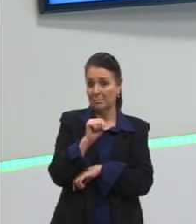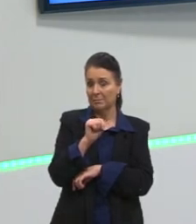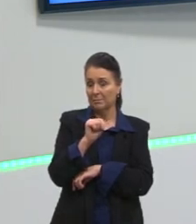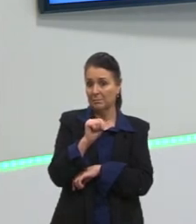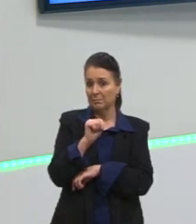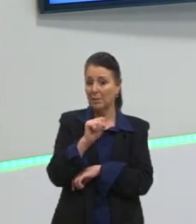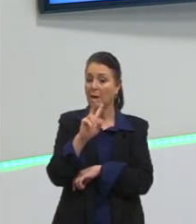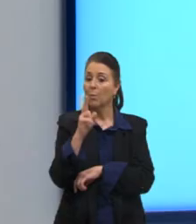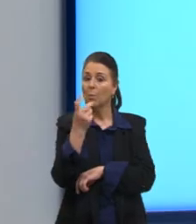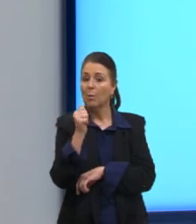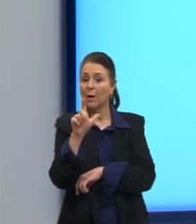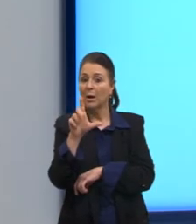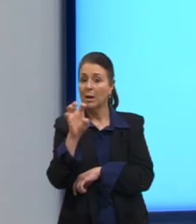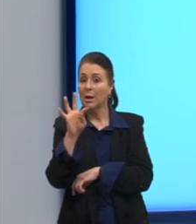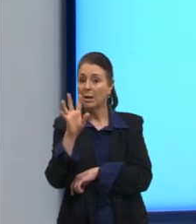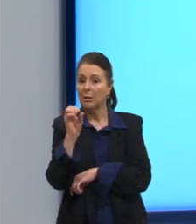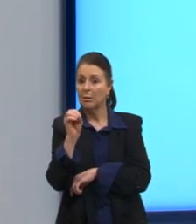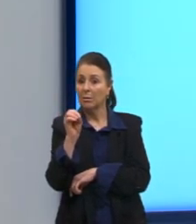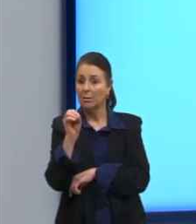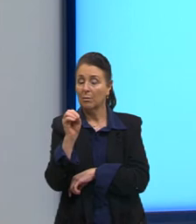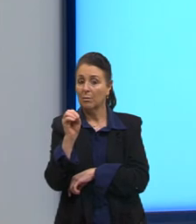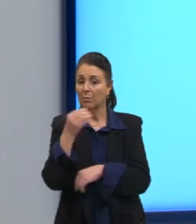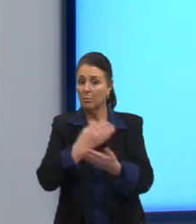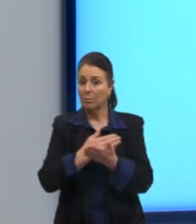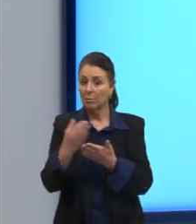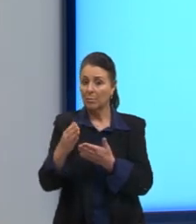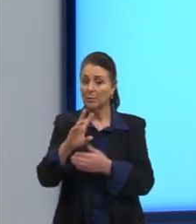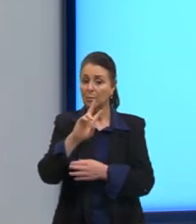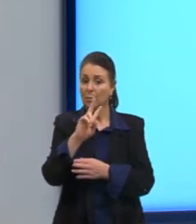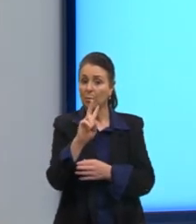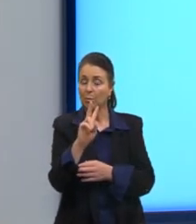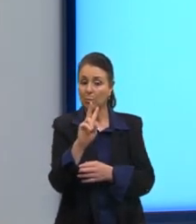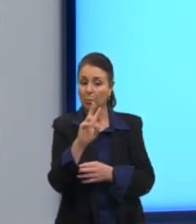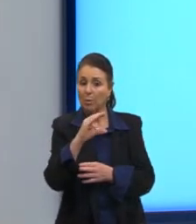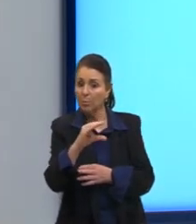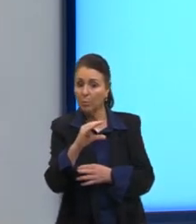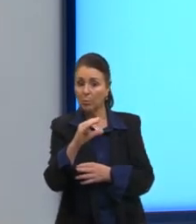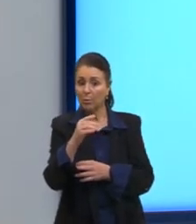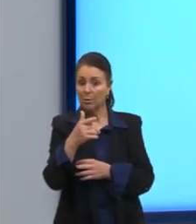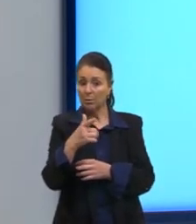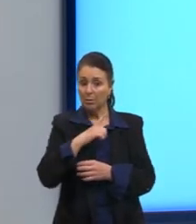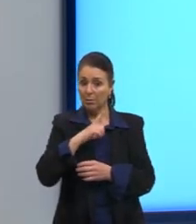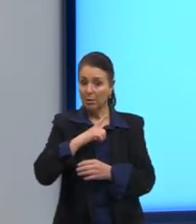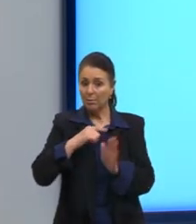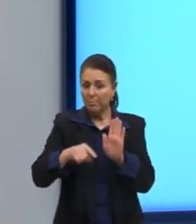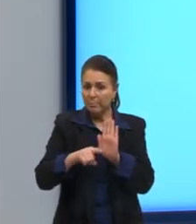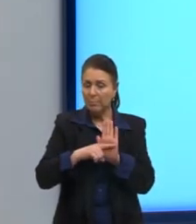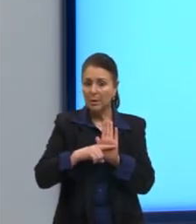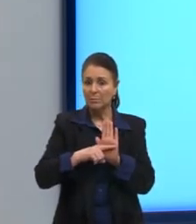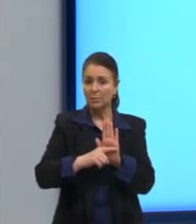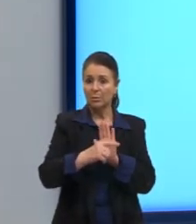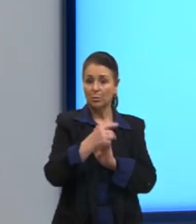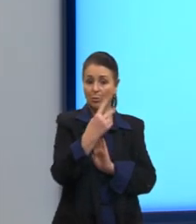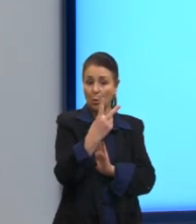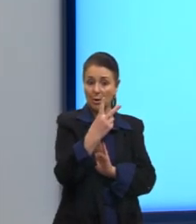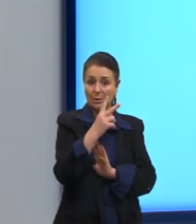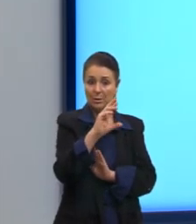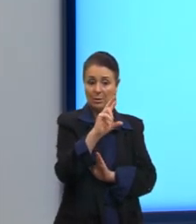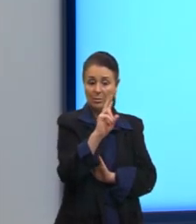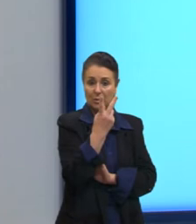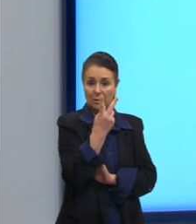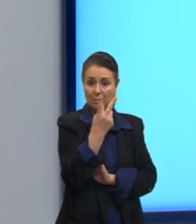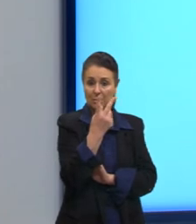e o aleto vai entrar no carbono que tiver menos aqui tá bem sinalizado bem direitinho aqui eu tenho dois hidrogênios certo